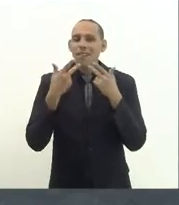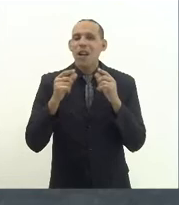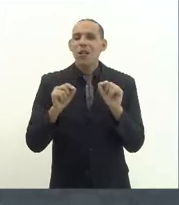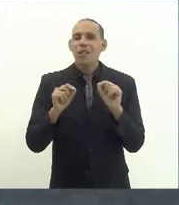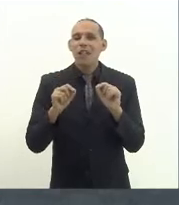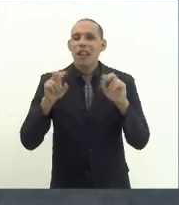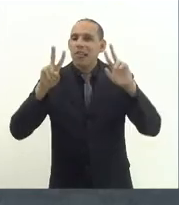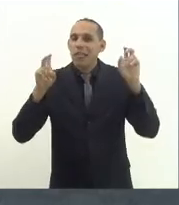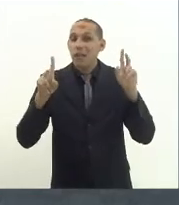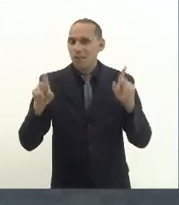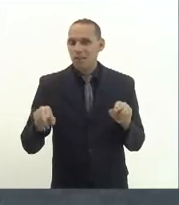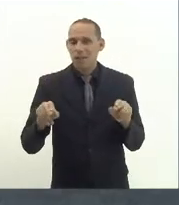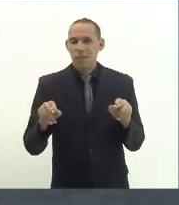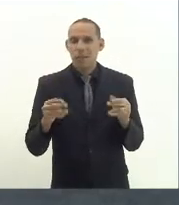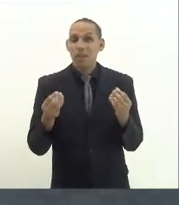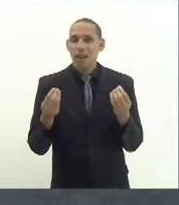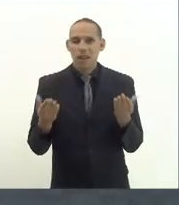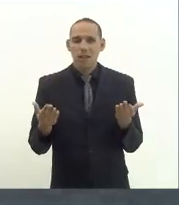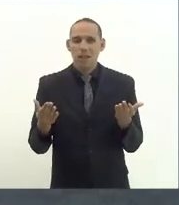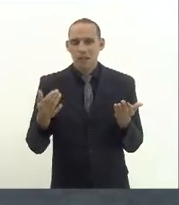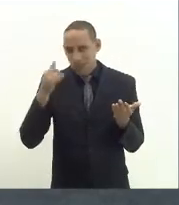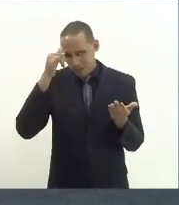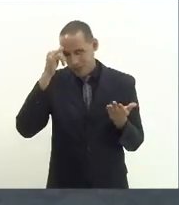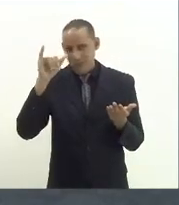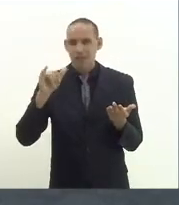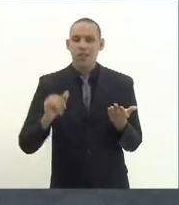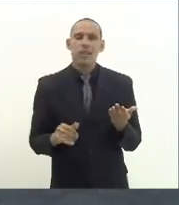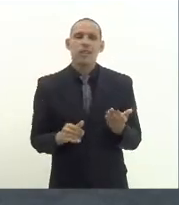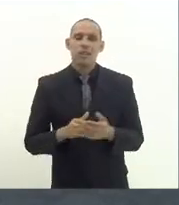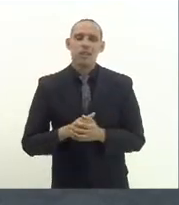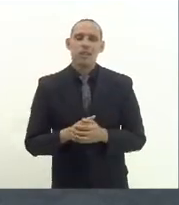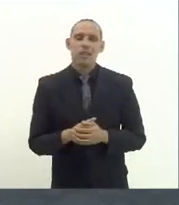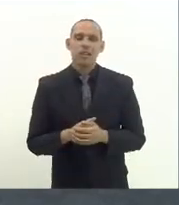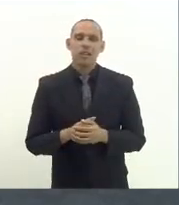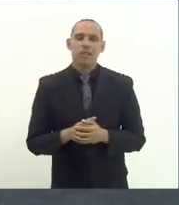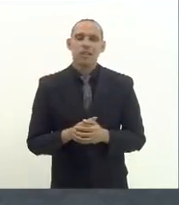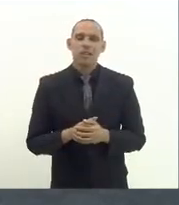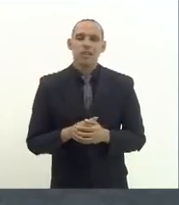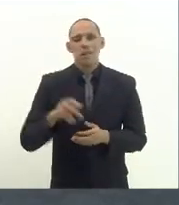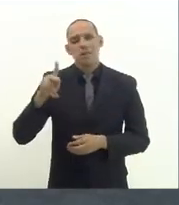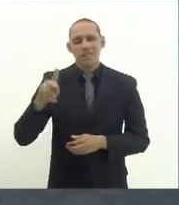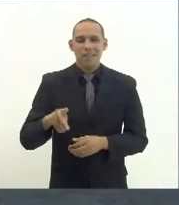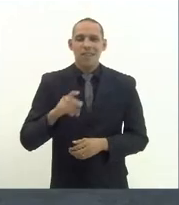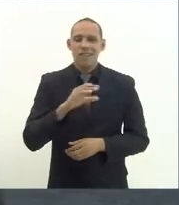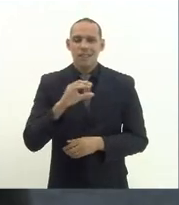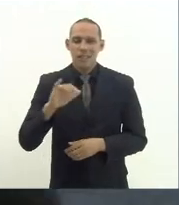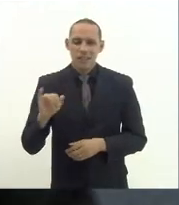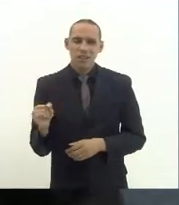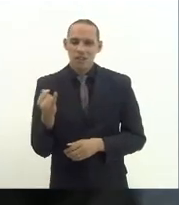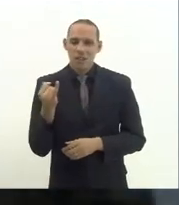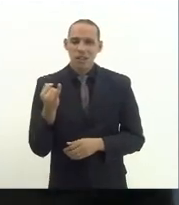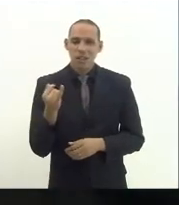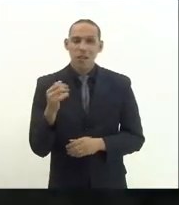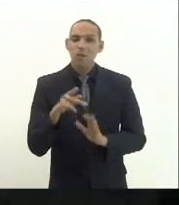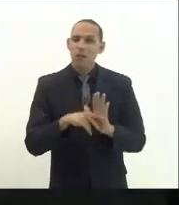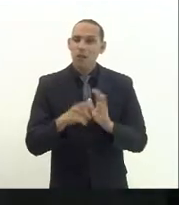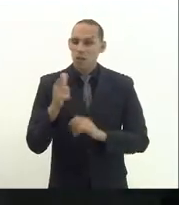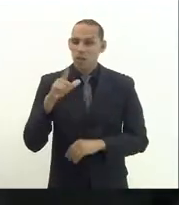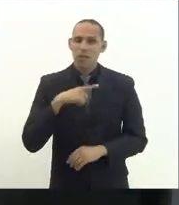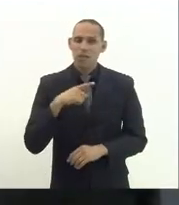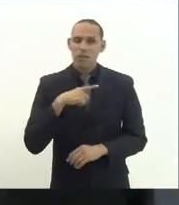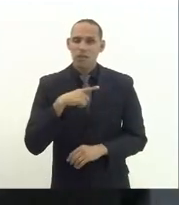fala do mesmo termo para que não haja aqui nenhuma no sentido de que o próprio presidente da ccj tá fazendo tem um outro